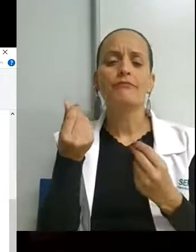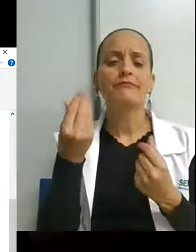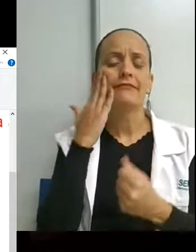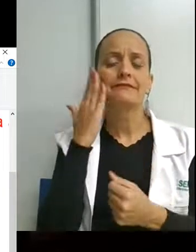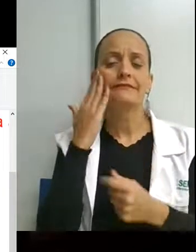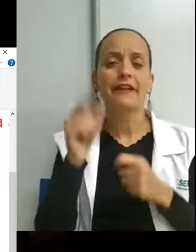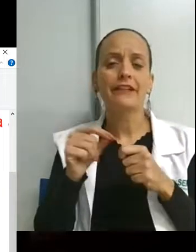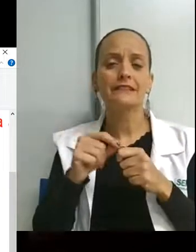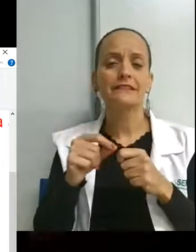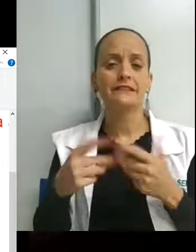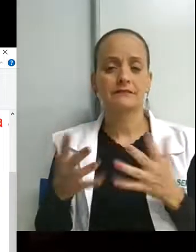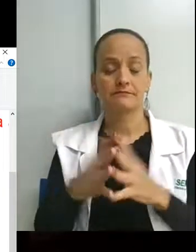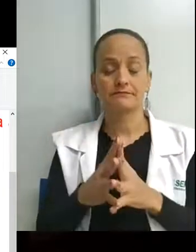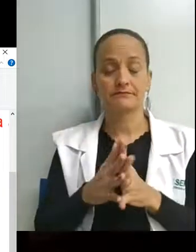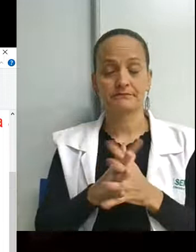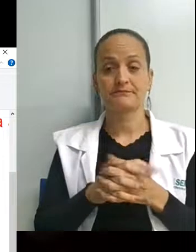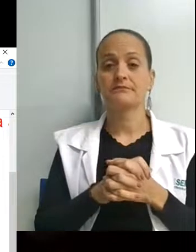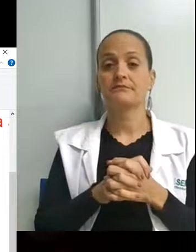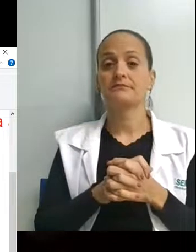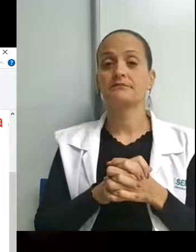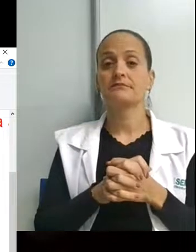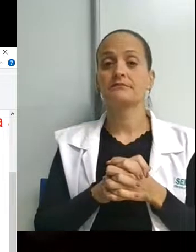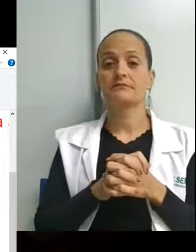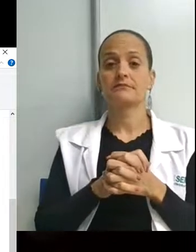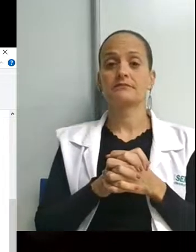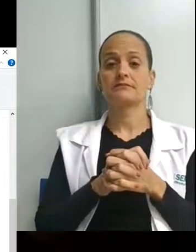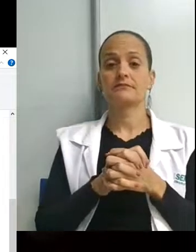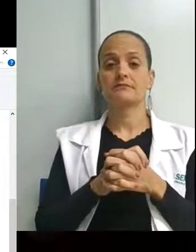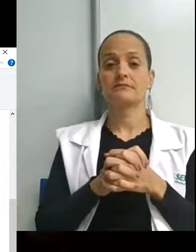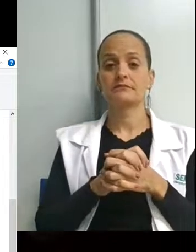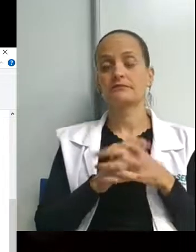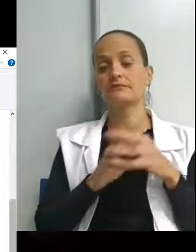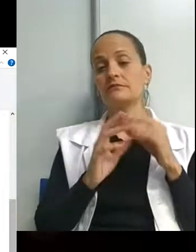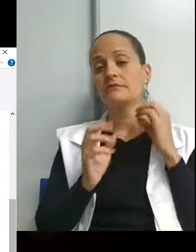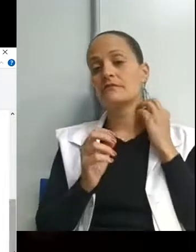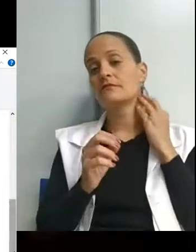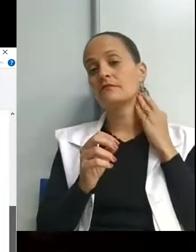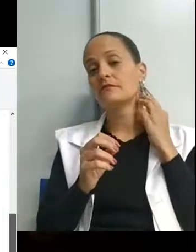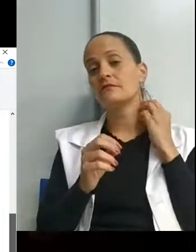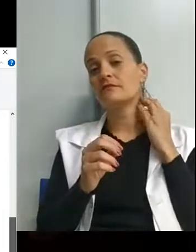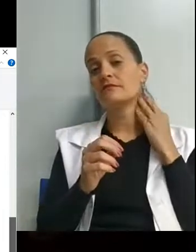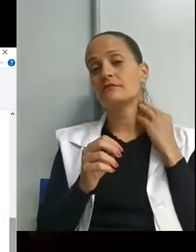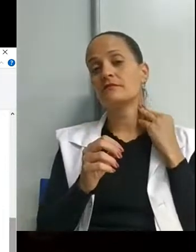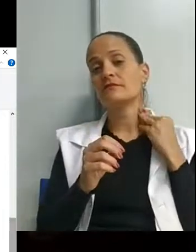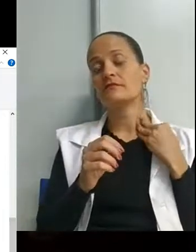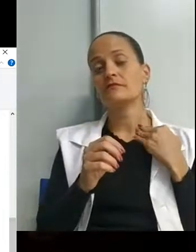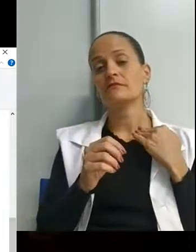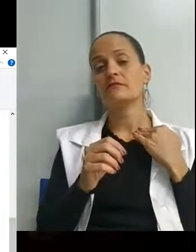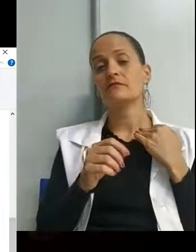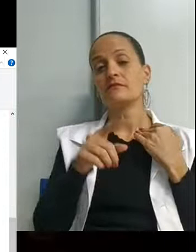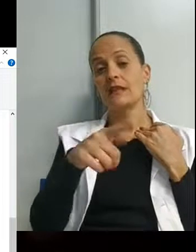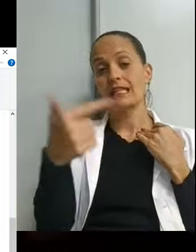não? Então, bora lá, por partes, né? Nessa segunda situação aqui, ó, o que eu tenho? Eu tenho